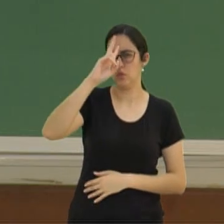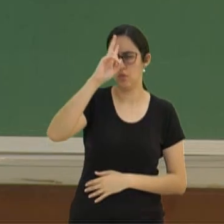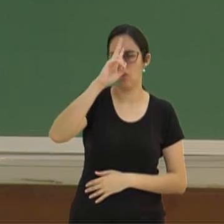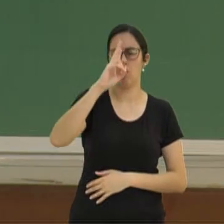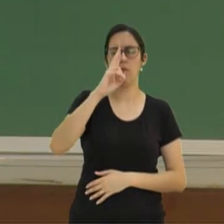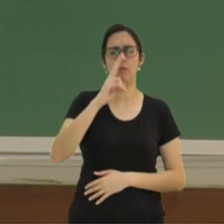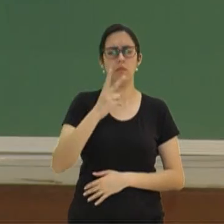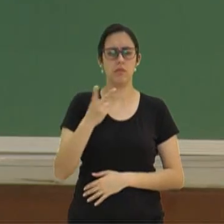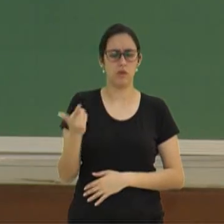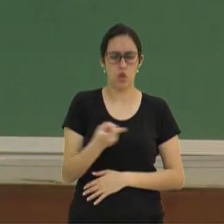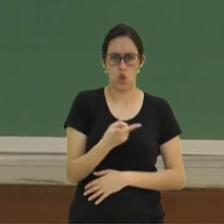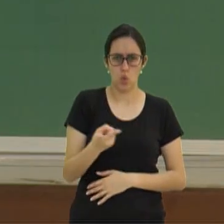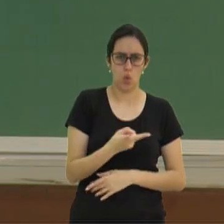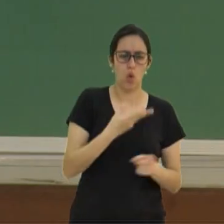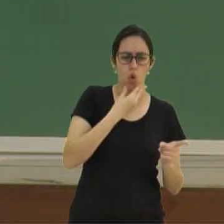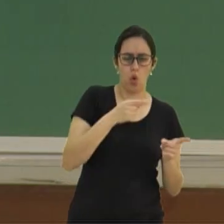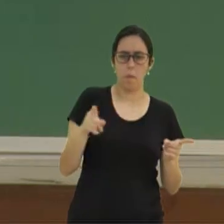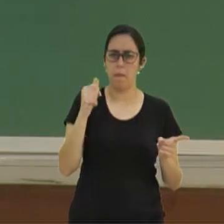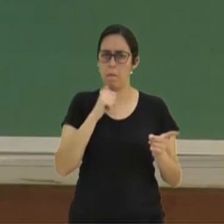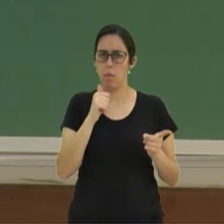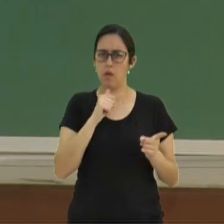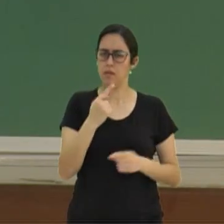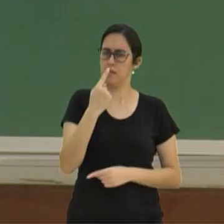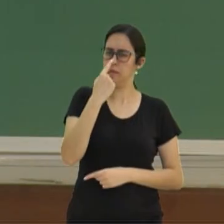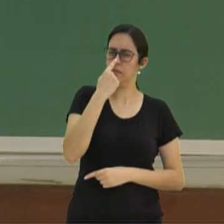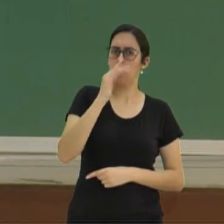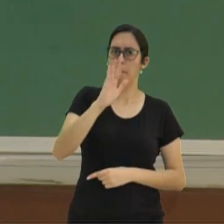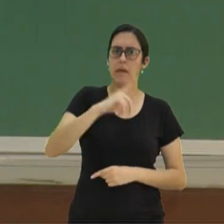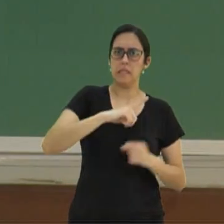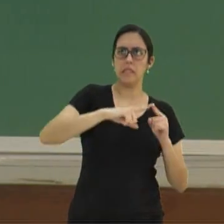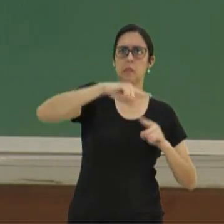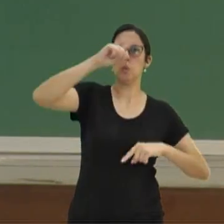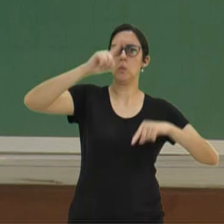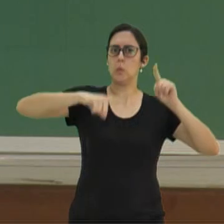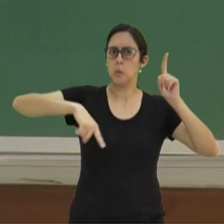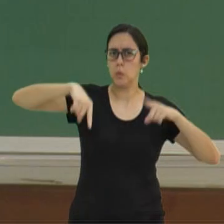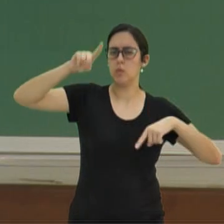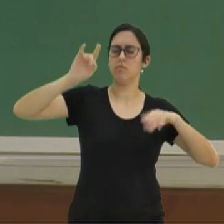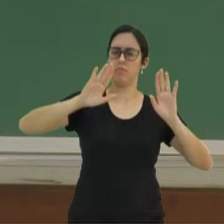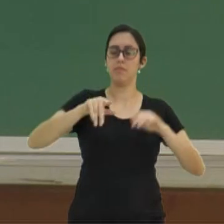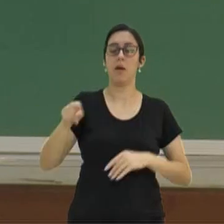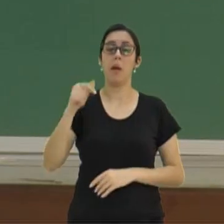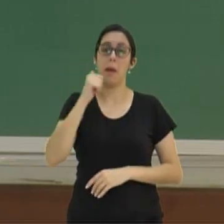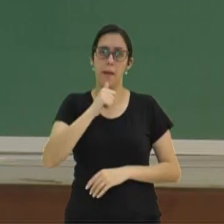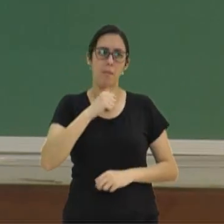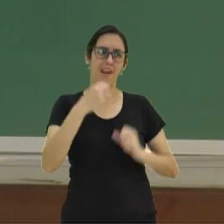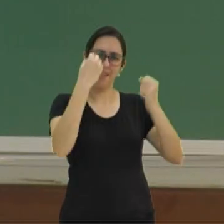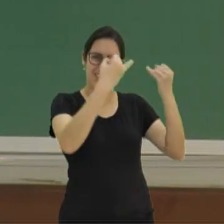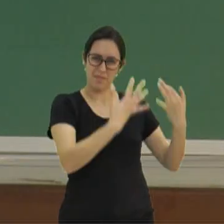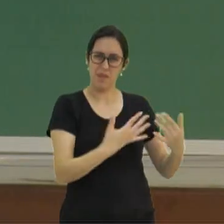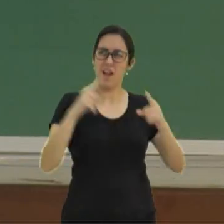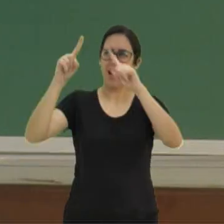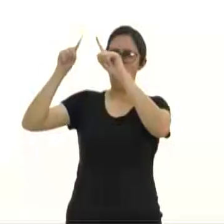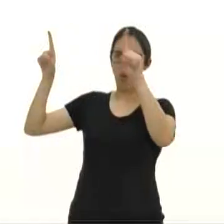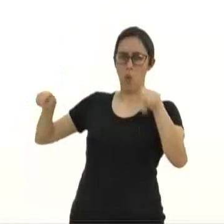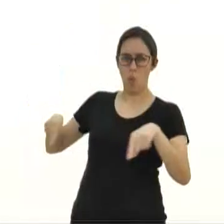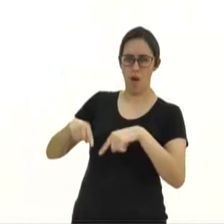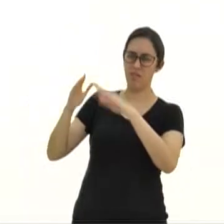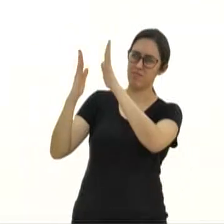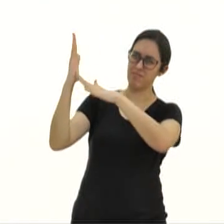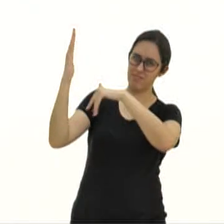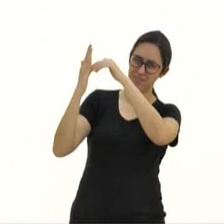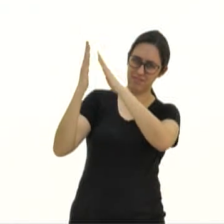tem altos e baixos. Veja que nesse momento em que Conceição começa a falar dos quadros da parede e